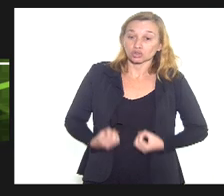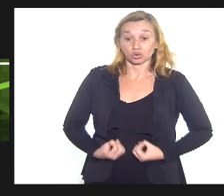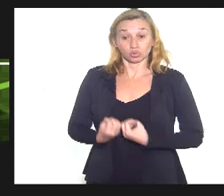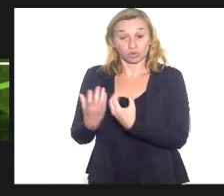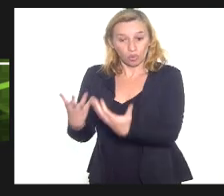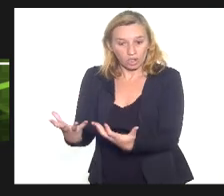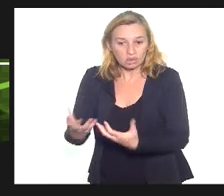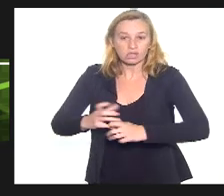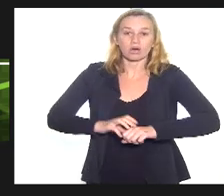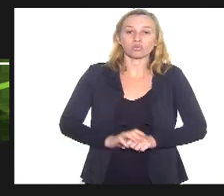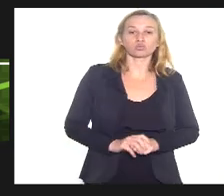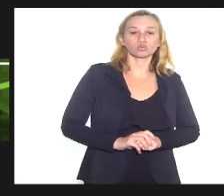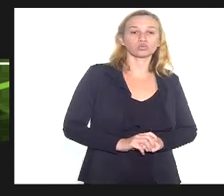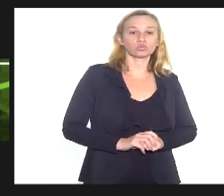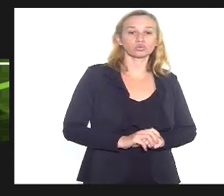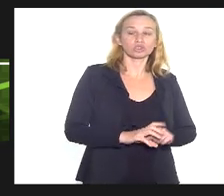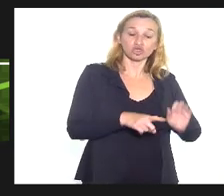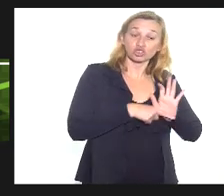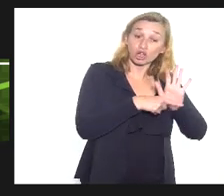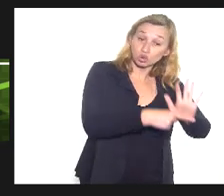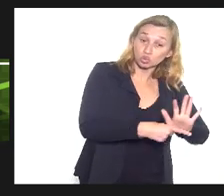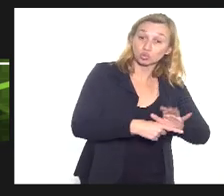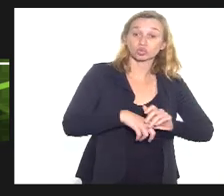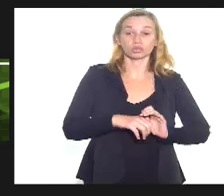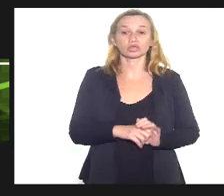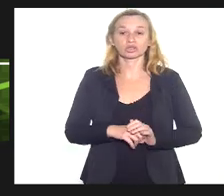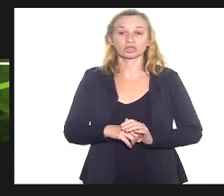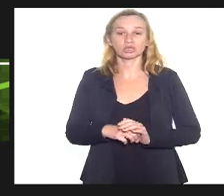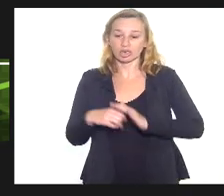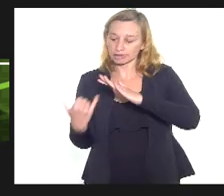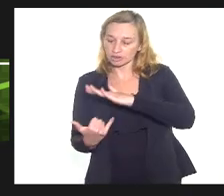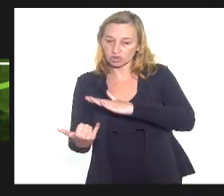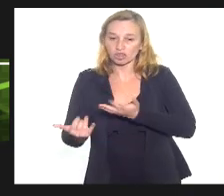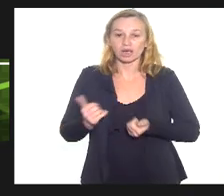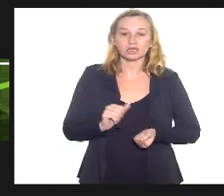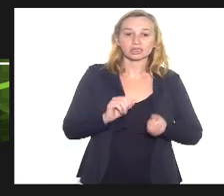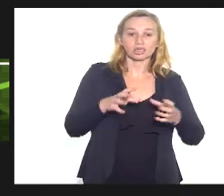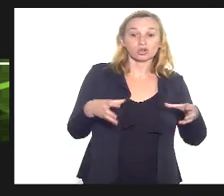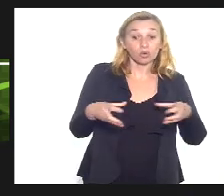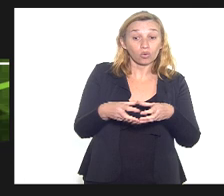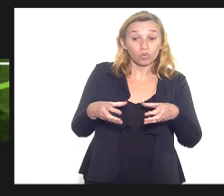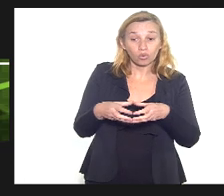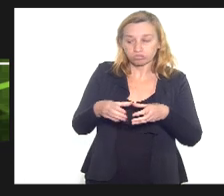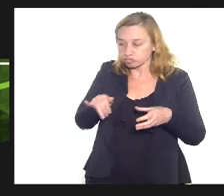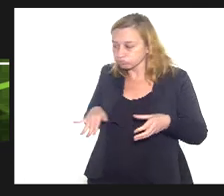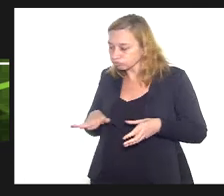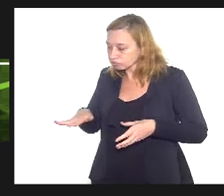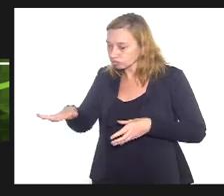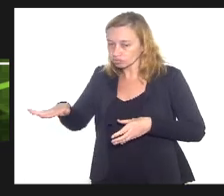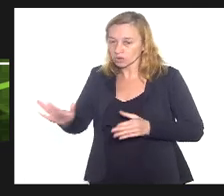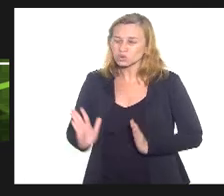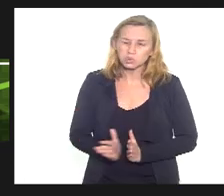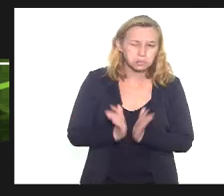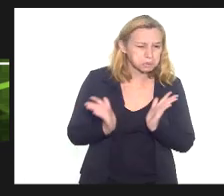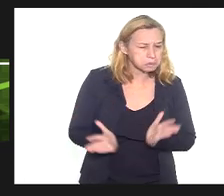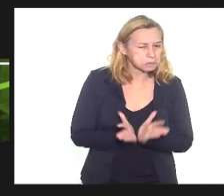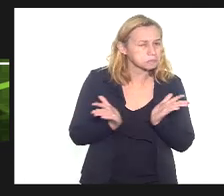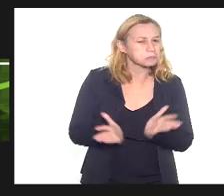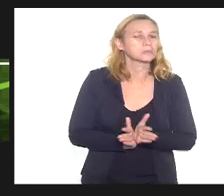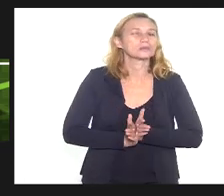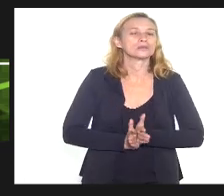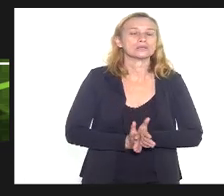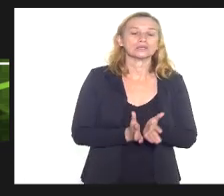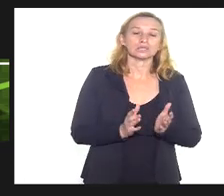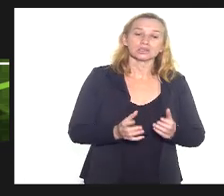doações, de auxílio a entidades e a comunidades carentes,